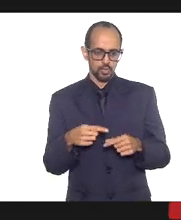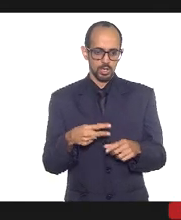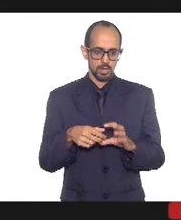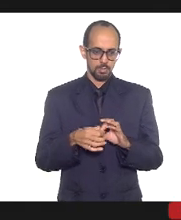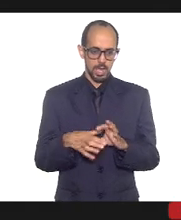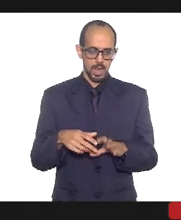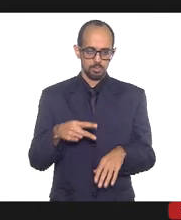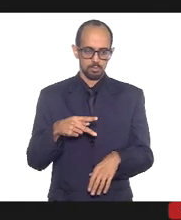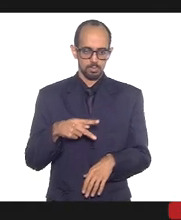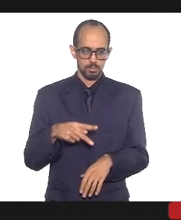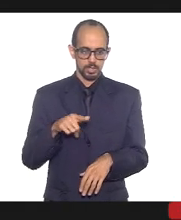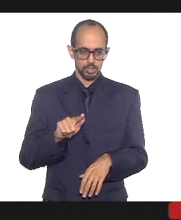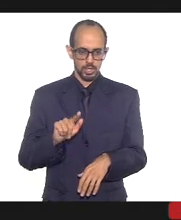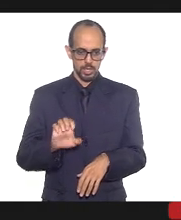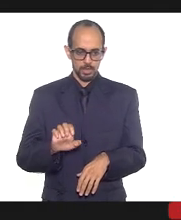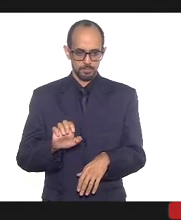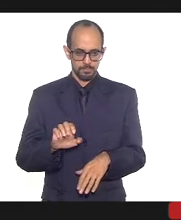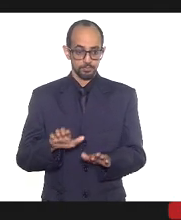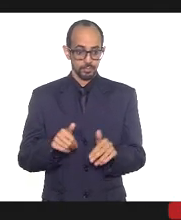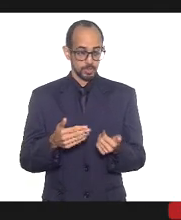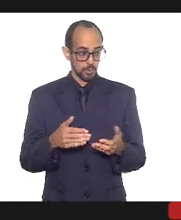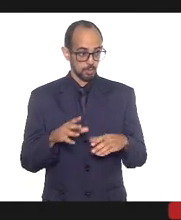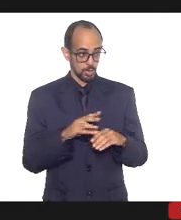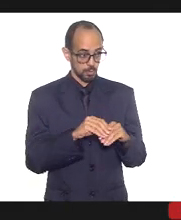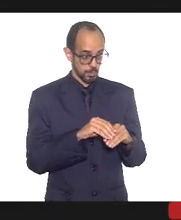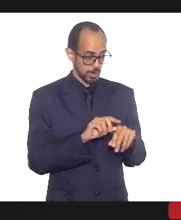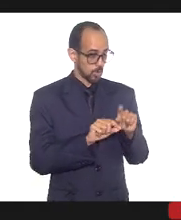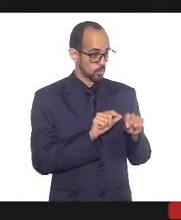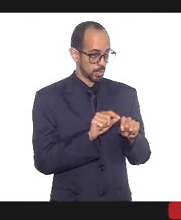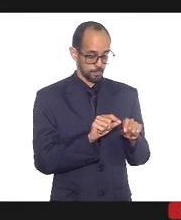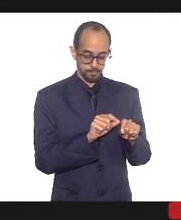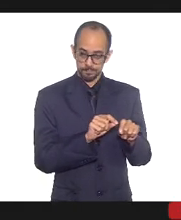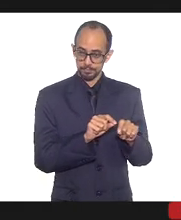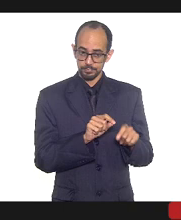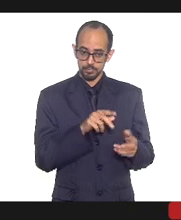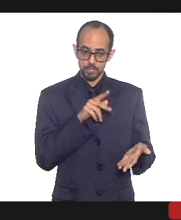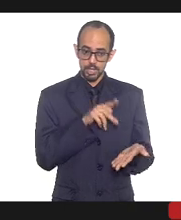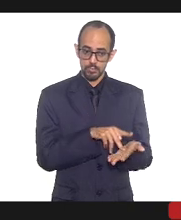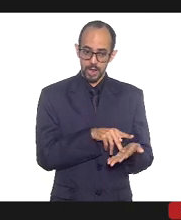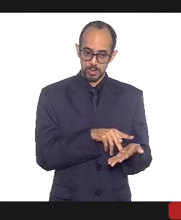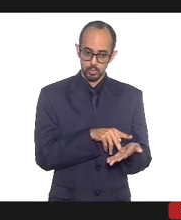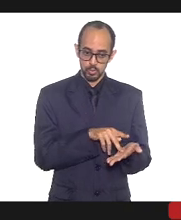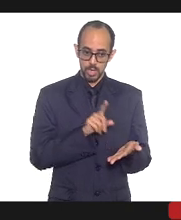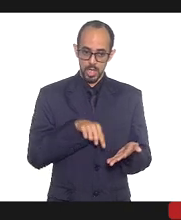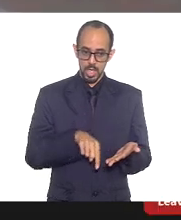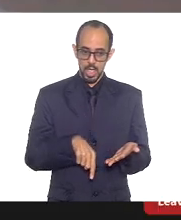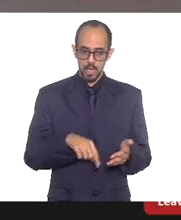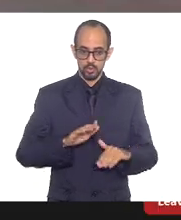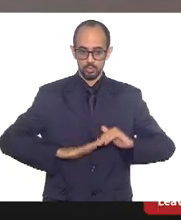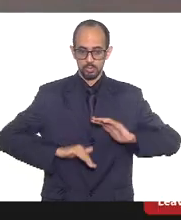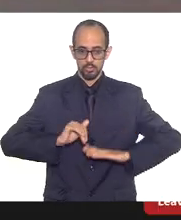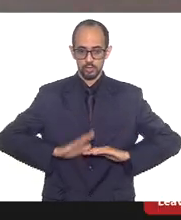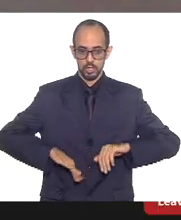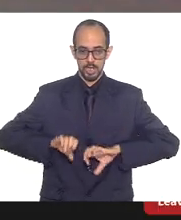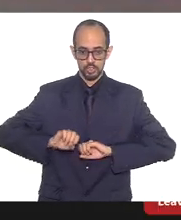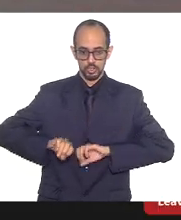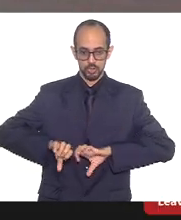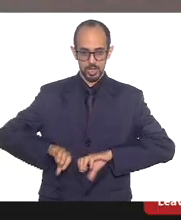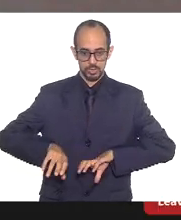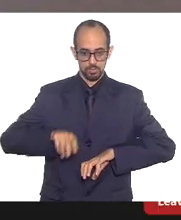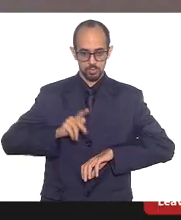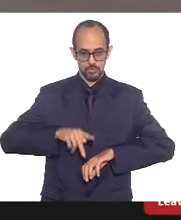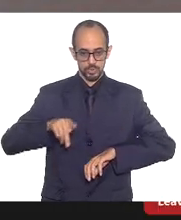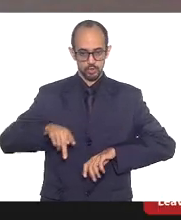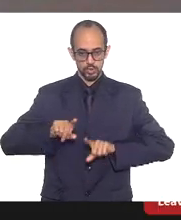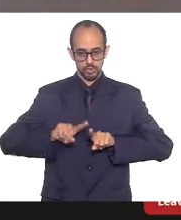seja liberado pela TGE. Tá? Luiz Guilherme. Só para complementar, então, porque assim, o fato é, hoje os profissionais de educação, professores, funcionários